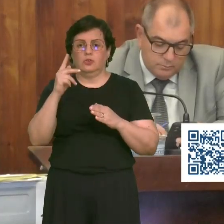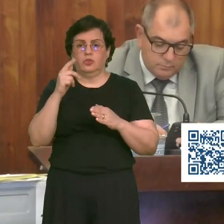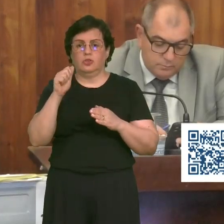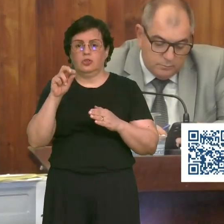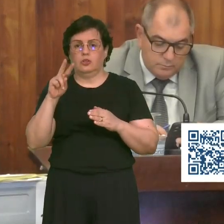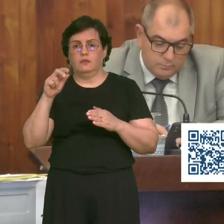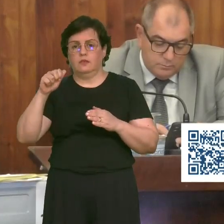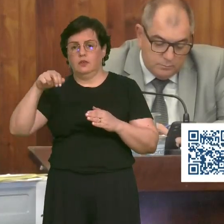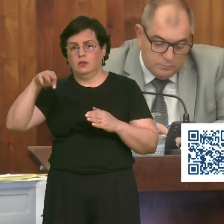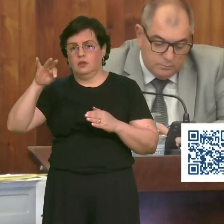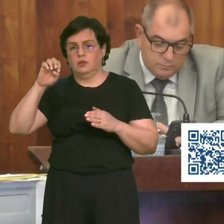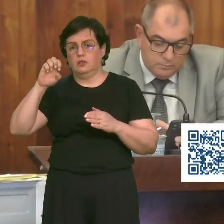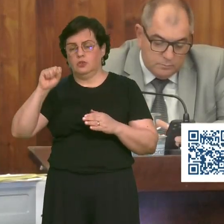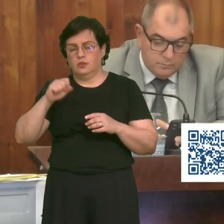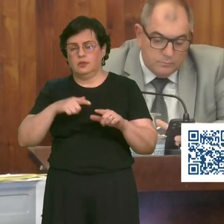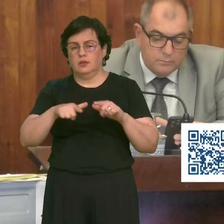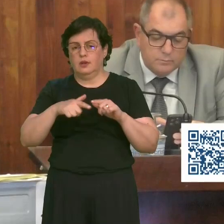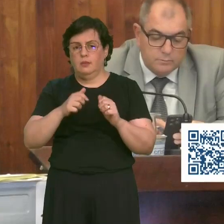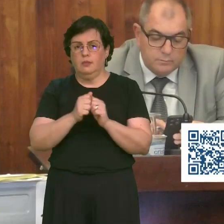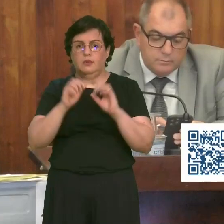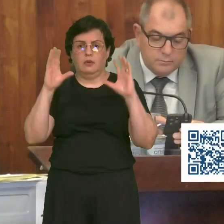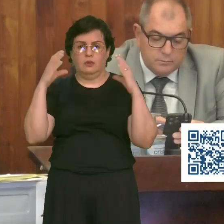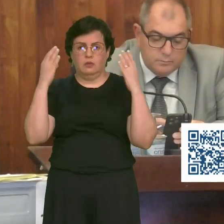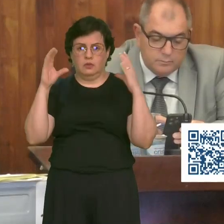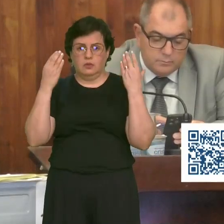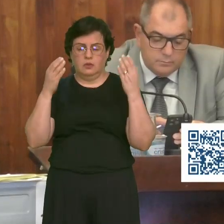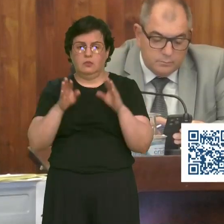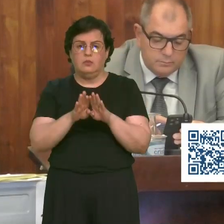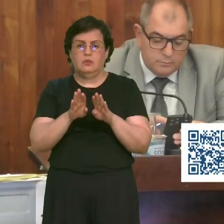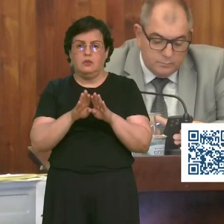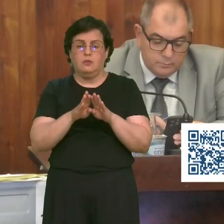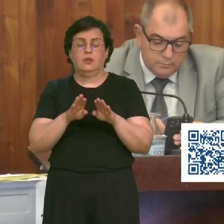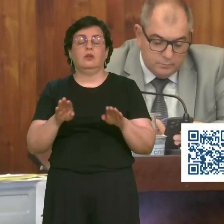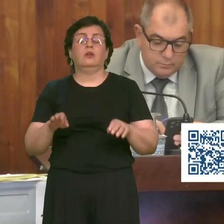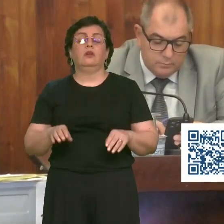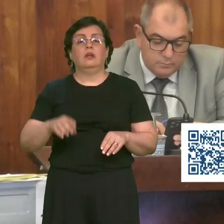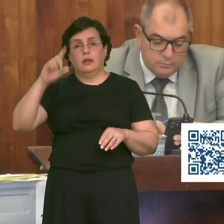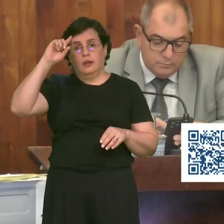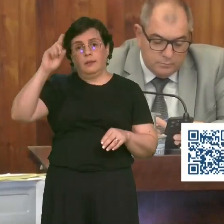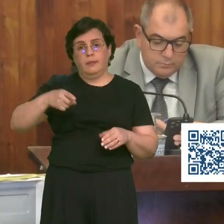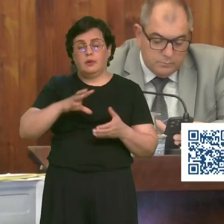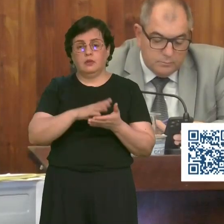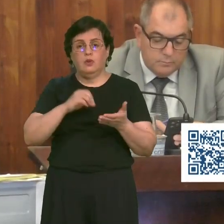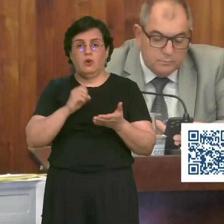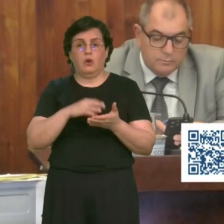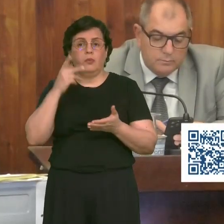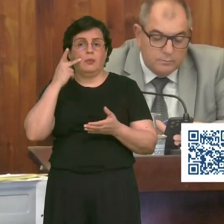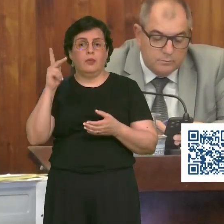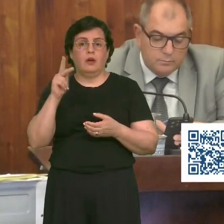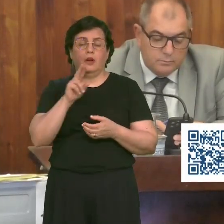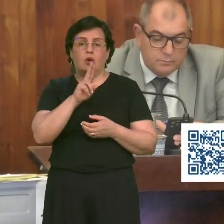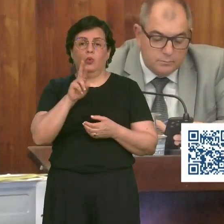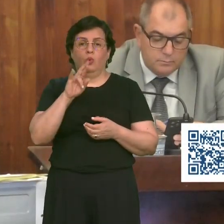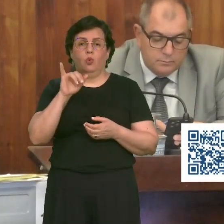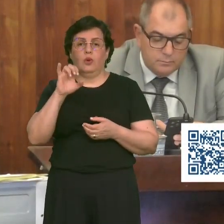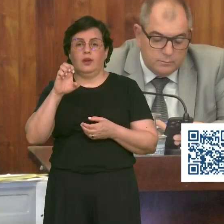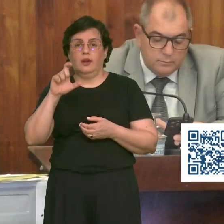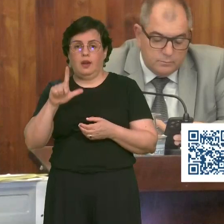com o SAMU e que seja endereçado cópia o Dr Oriel